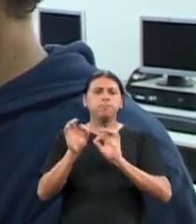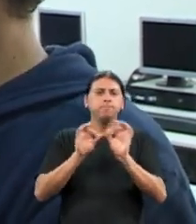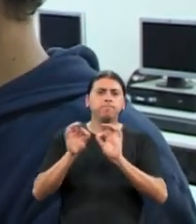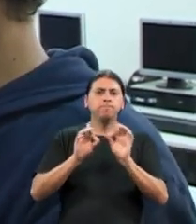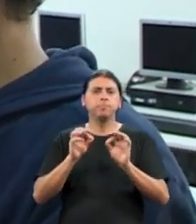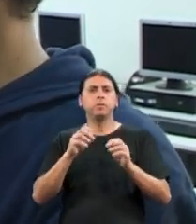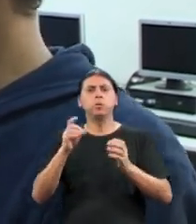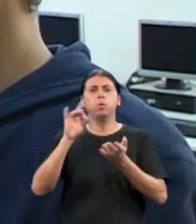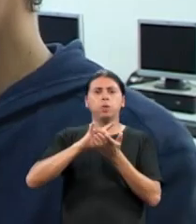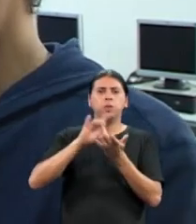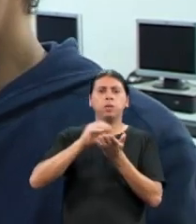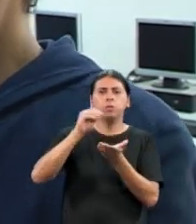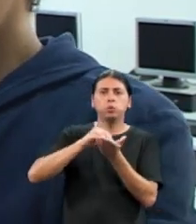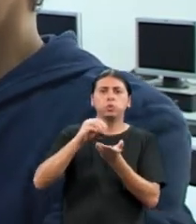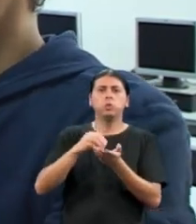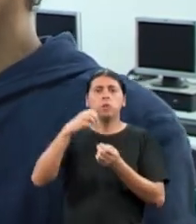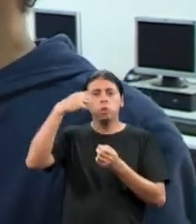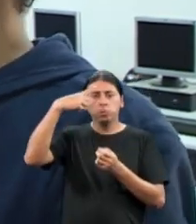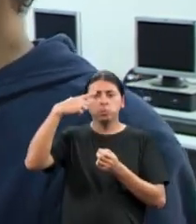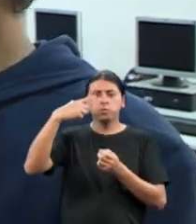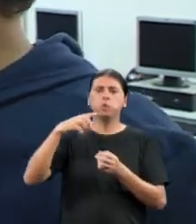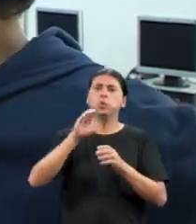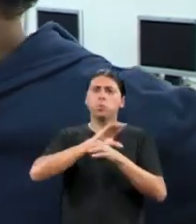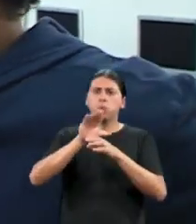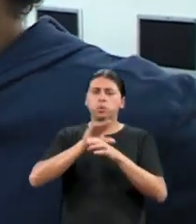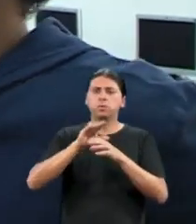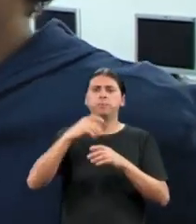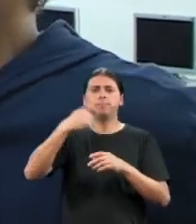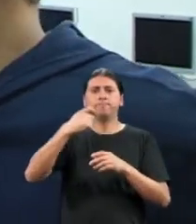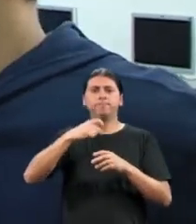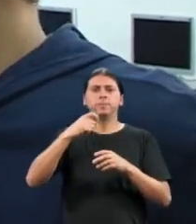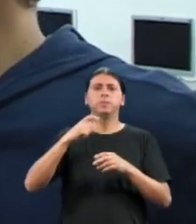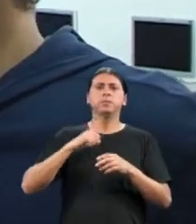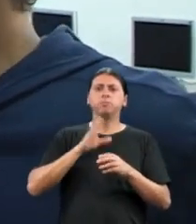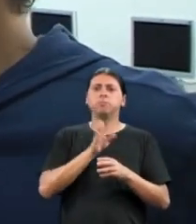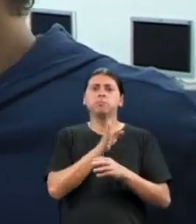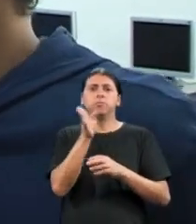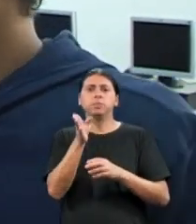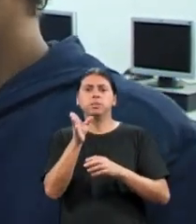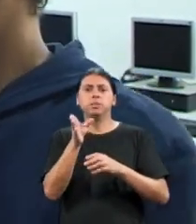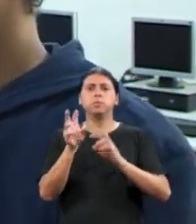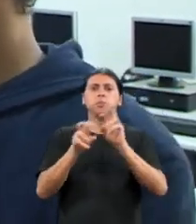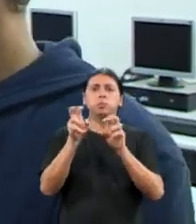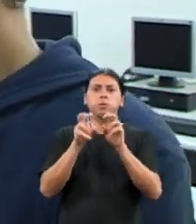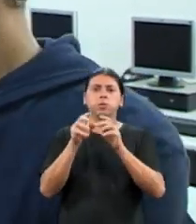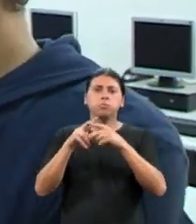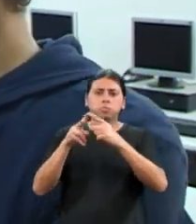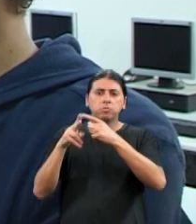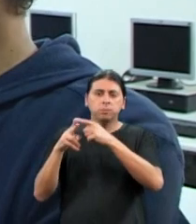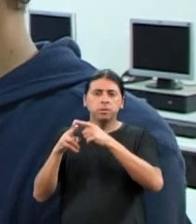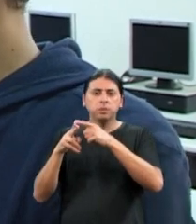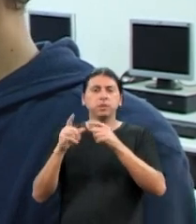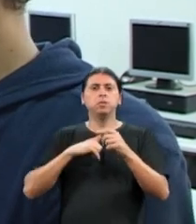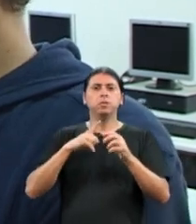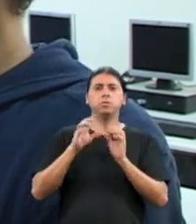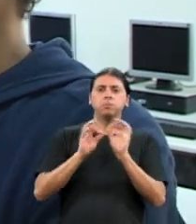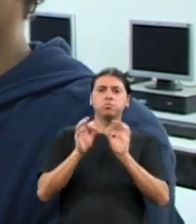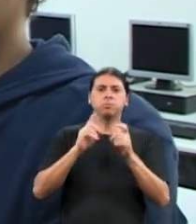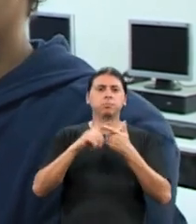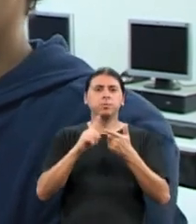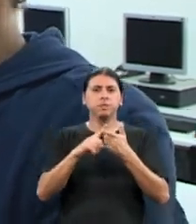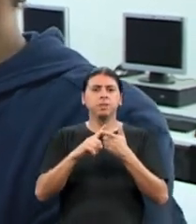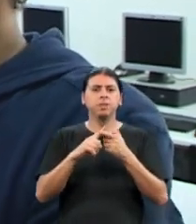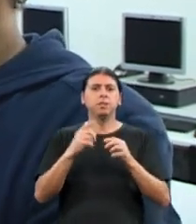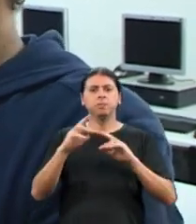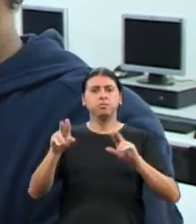que faltou uma luz aqui no curso e tive que pegar um computador na outra sala e arrumar aqui. Foi bem legal porque a gente aprendeu bastante